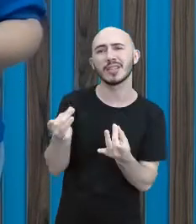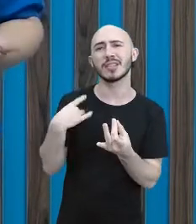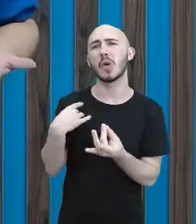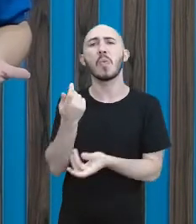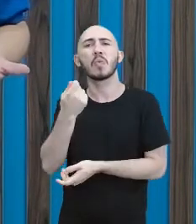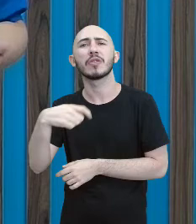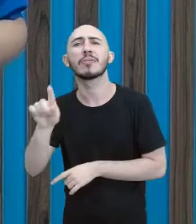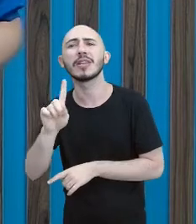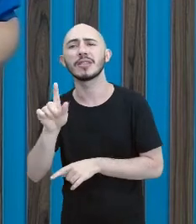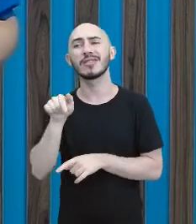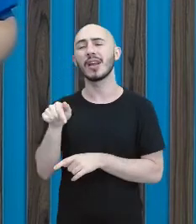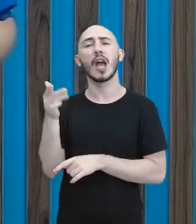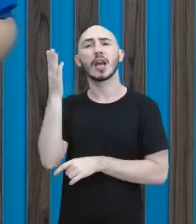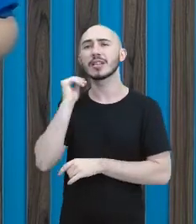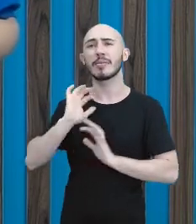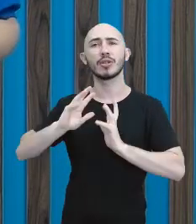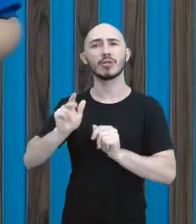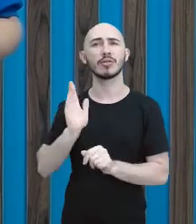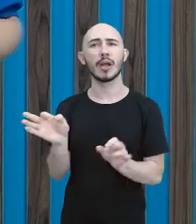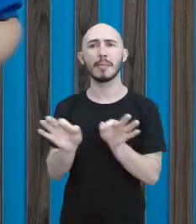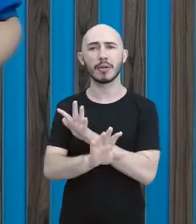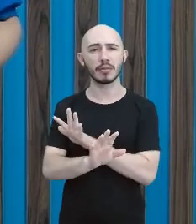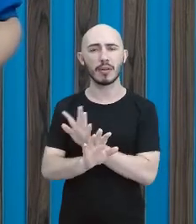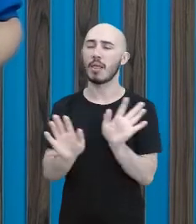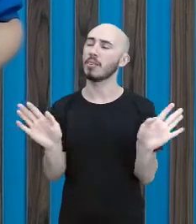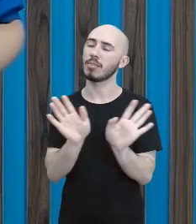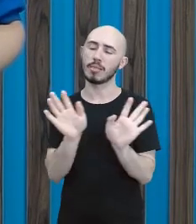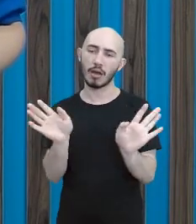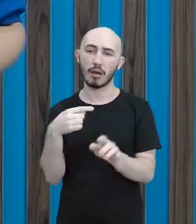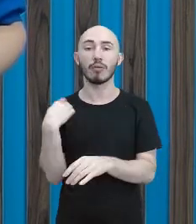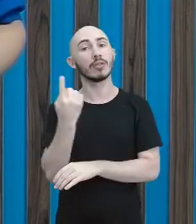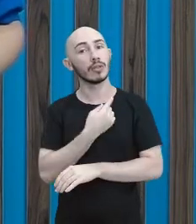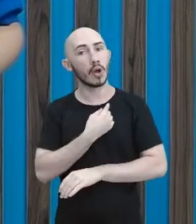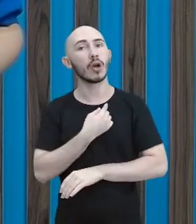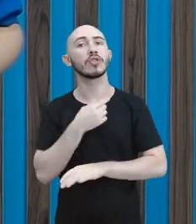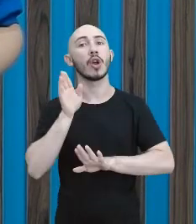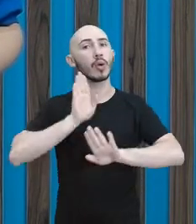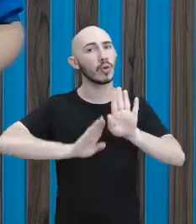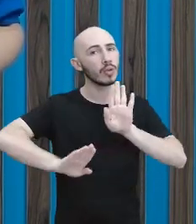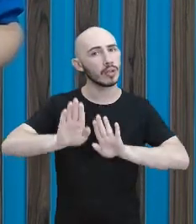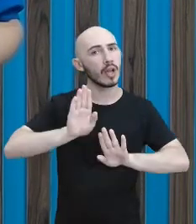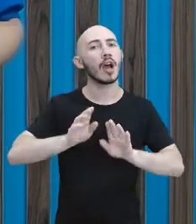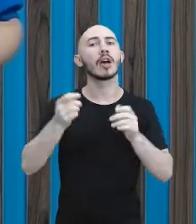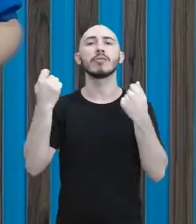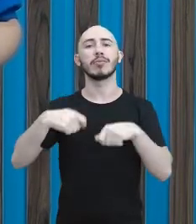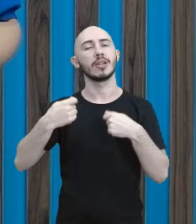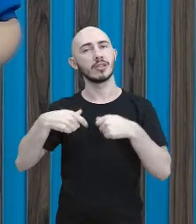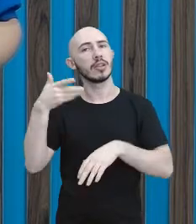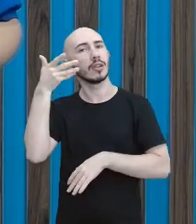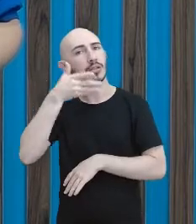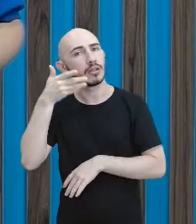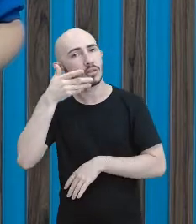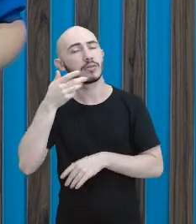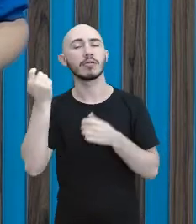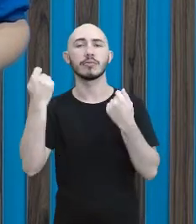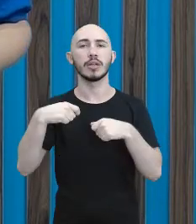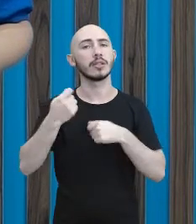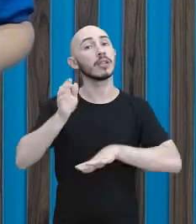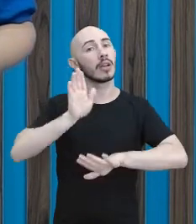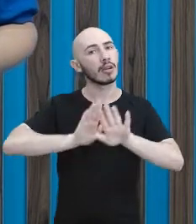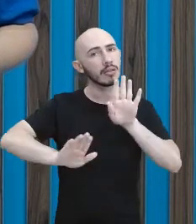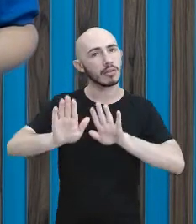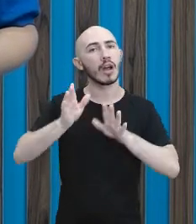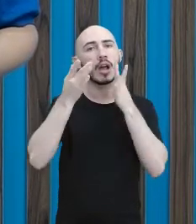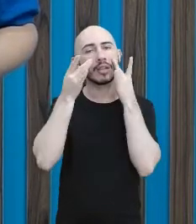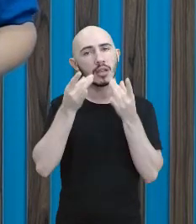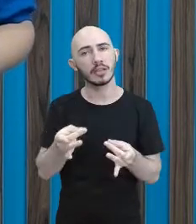já sabe de tudo e pronto. E a gente precisa ter muito cuidado com esse discurso. Os professores precisam ter cuidado, não é?